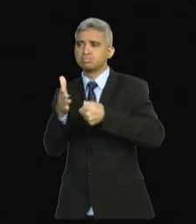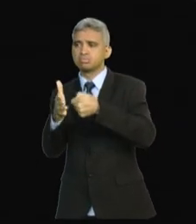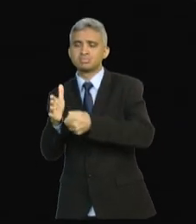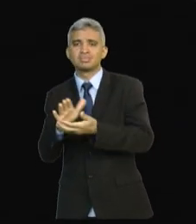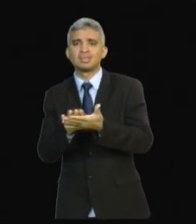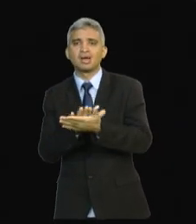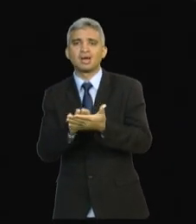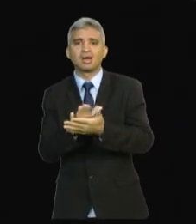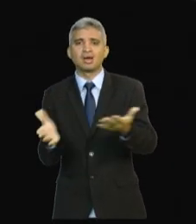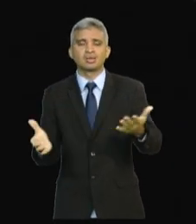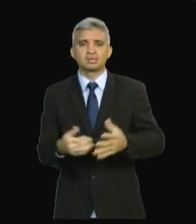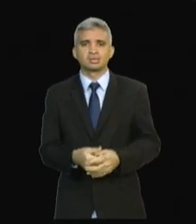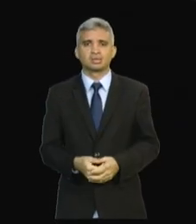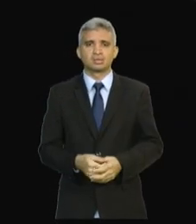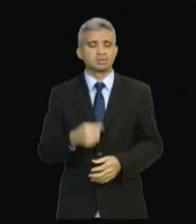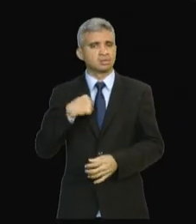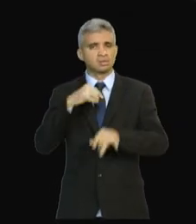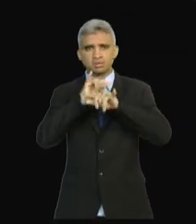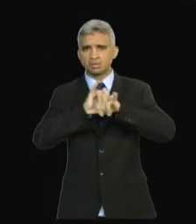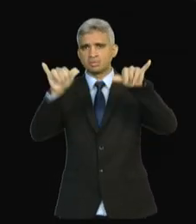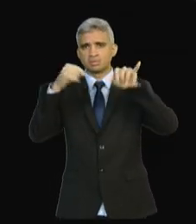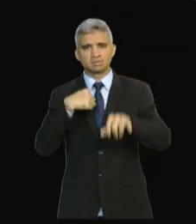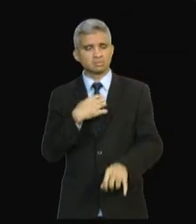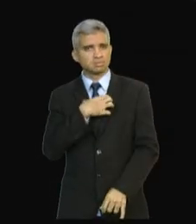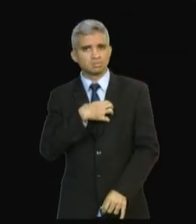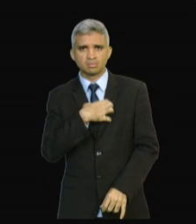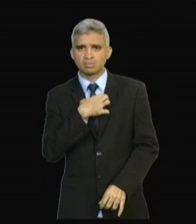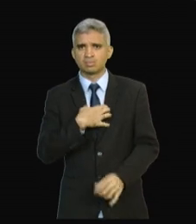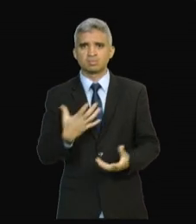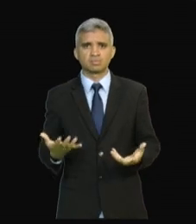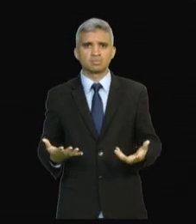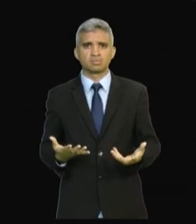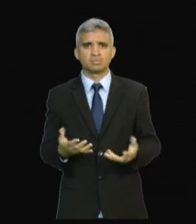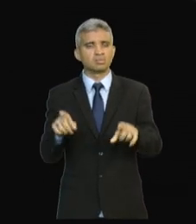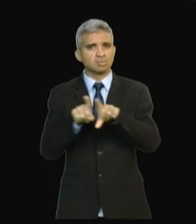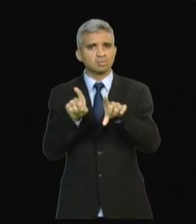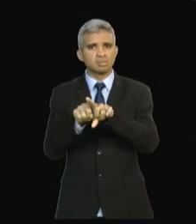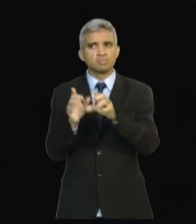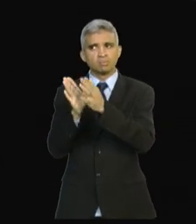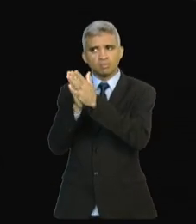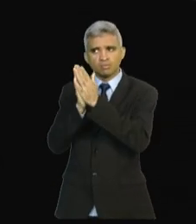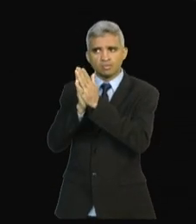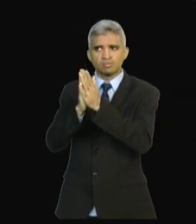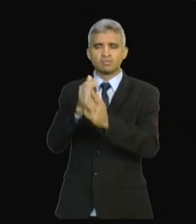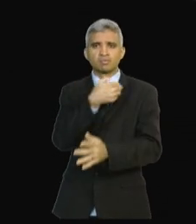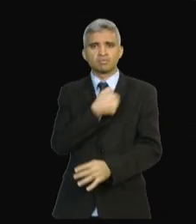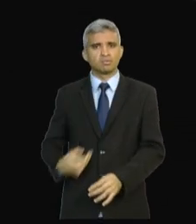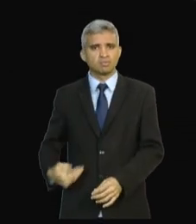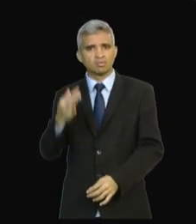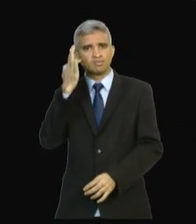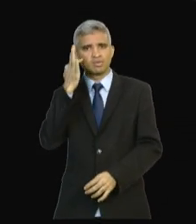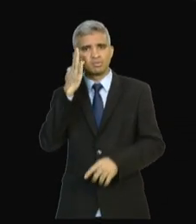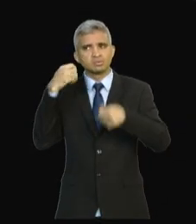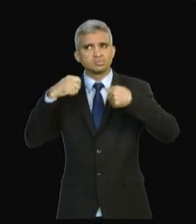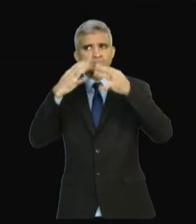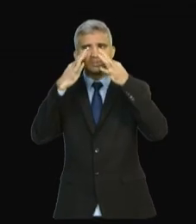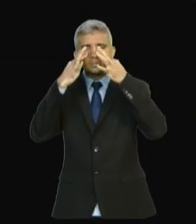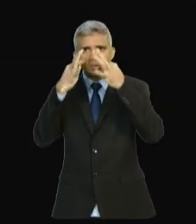minha revolta, deixa aqui meu alerta ao governador Flávio Dino, que acompanha de perto a falta de ação do